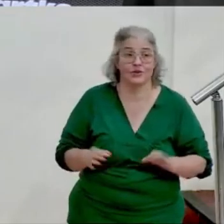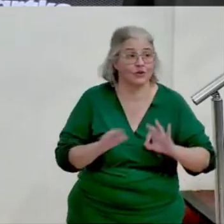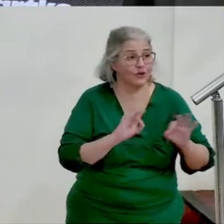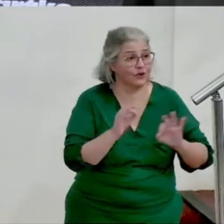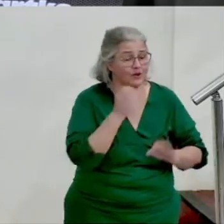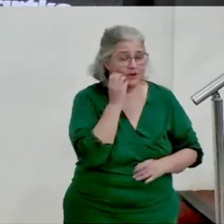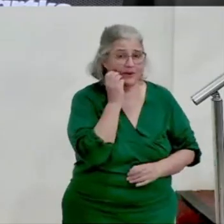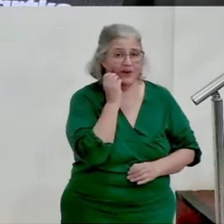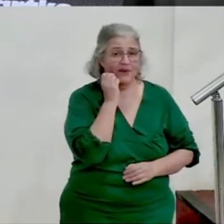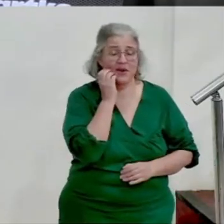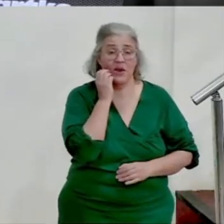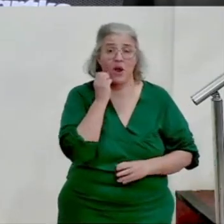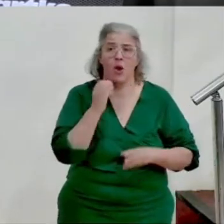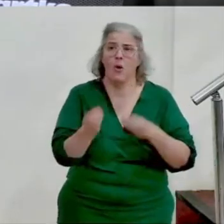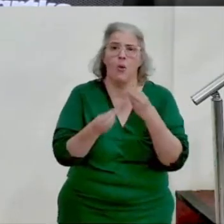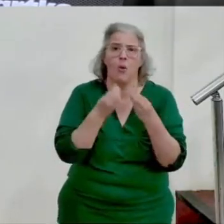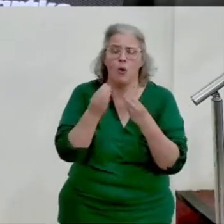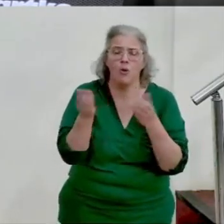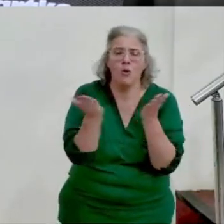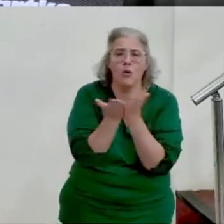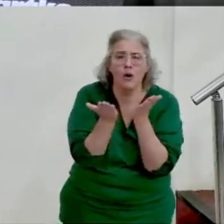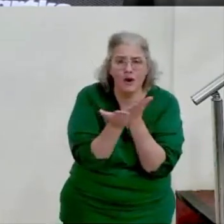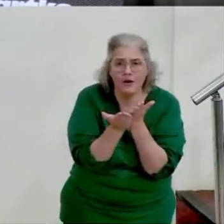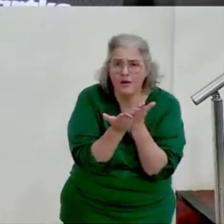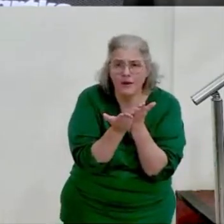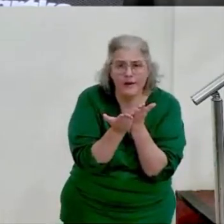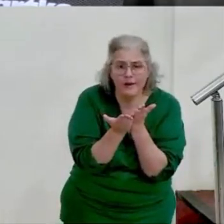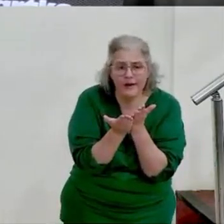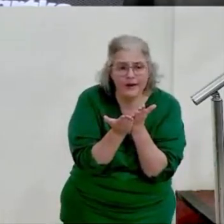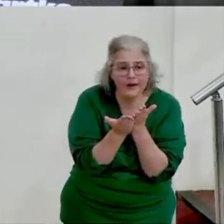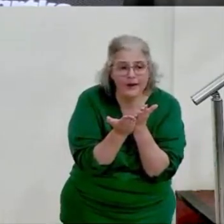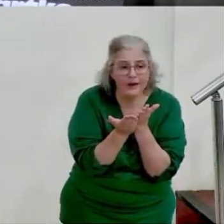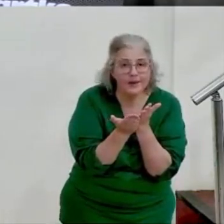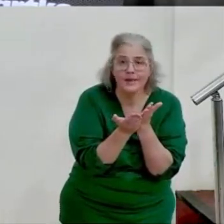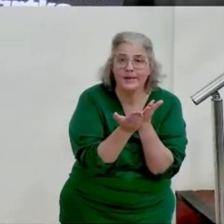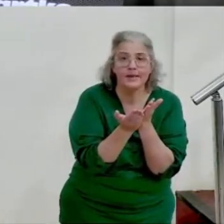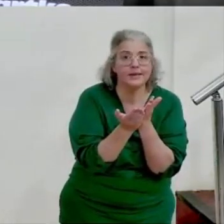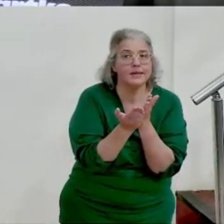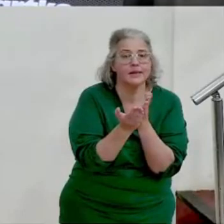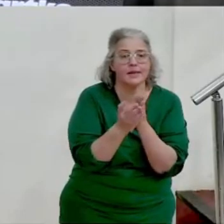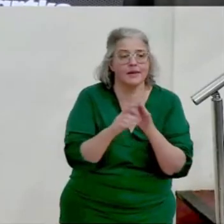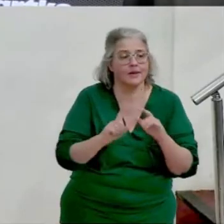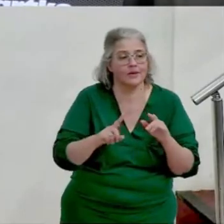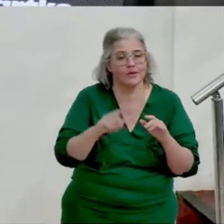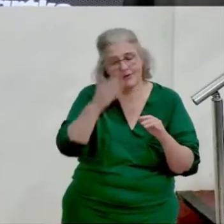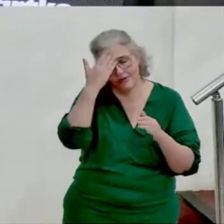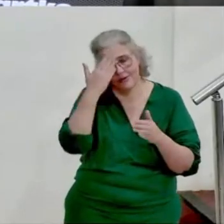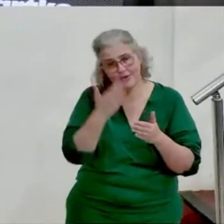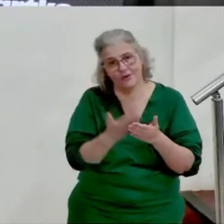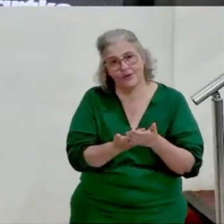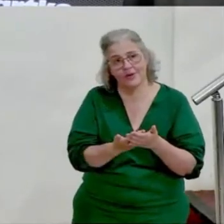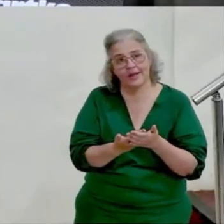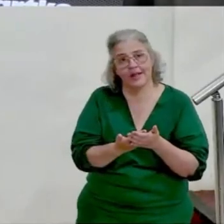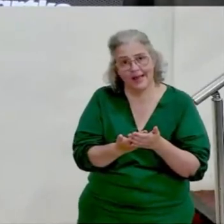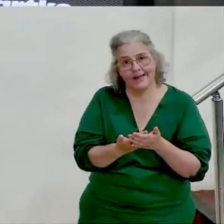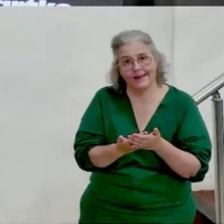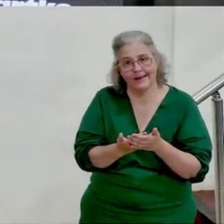como os crentes não creem no que Jesus falou e passam